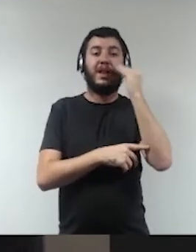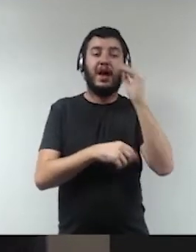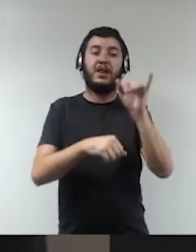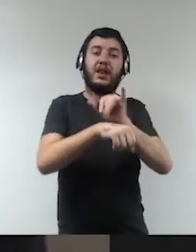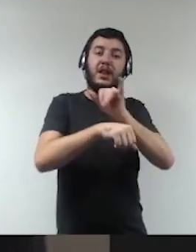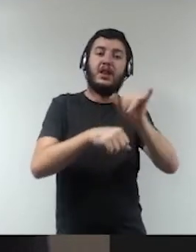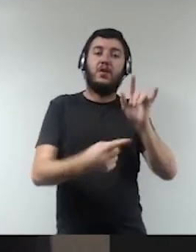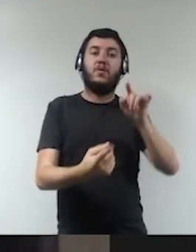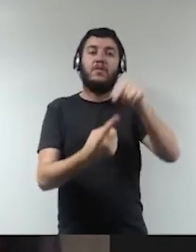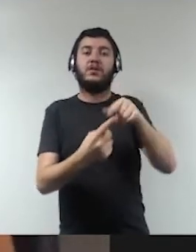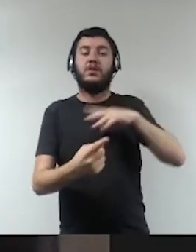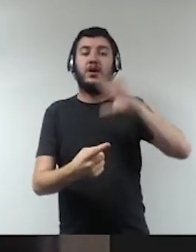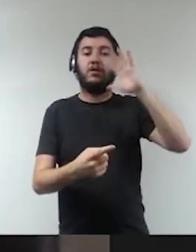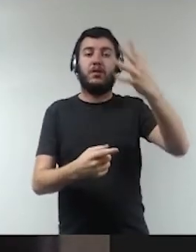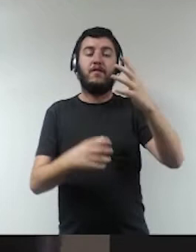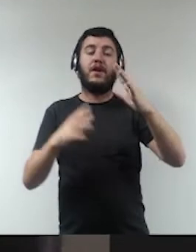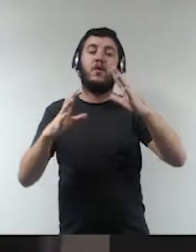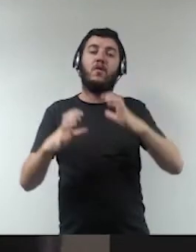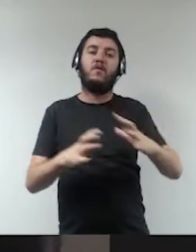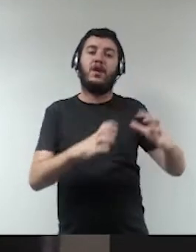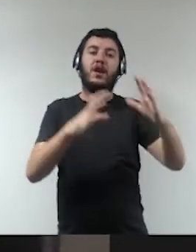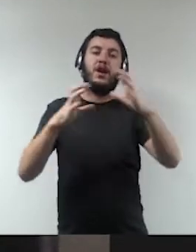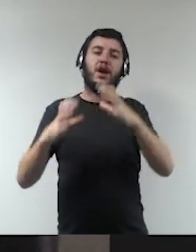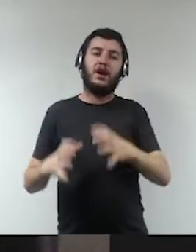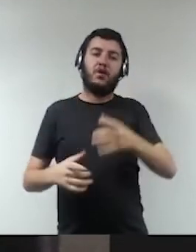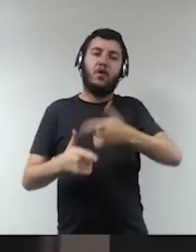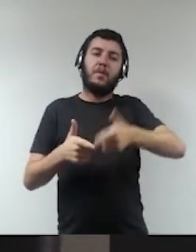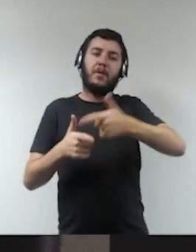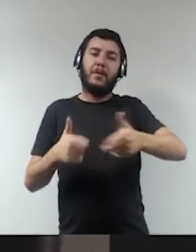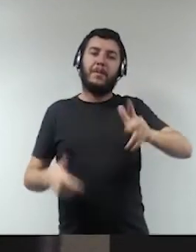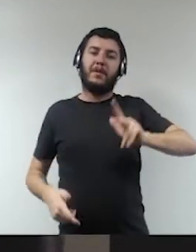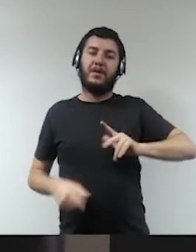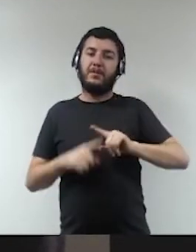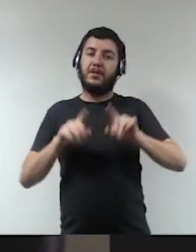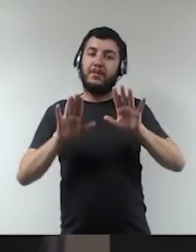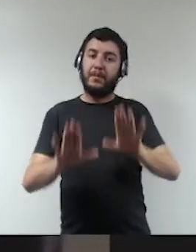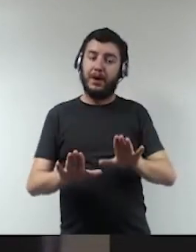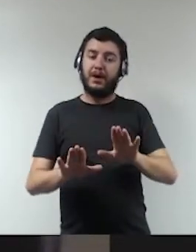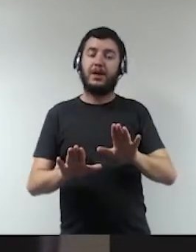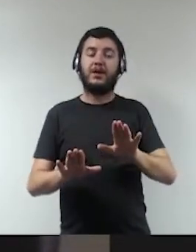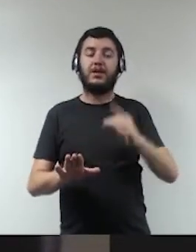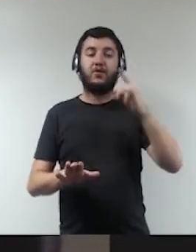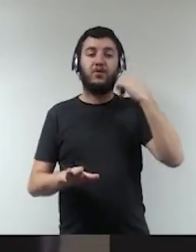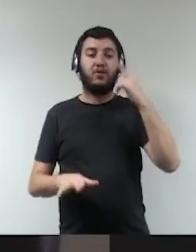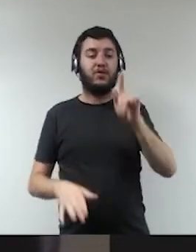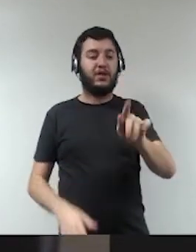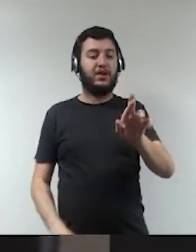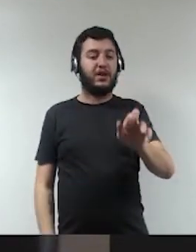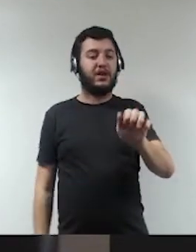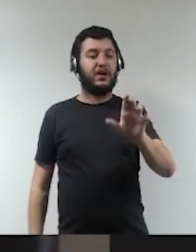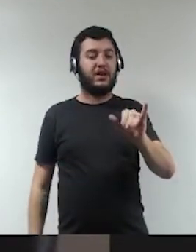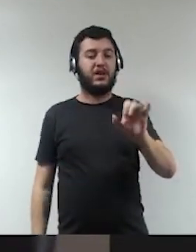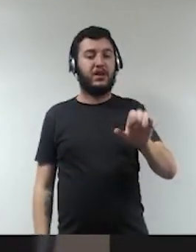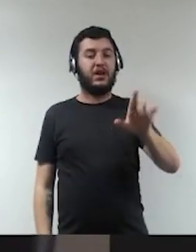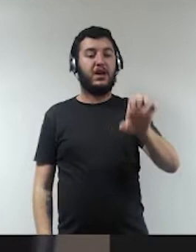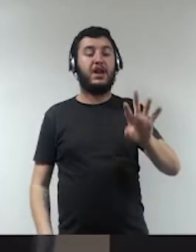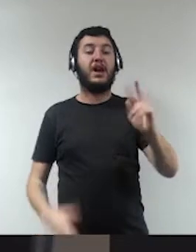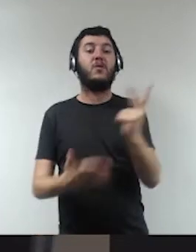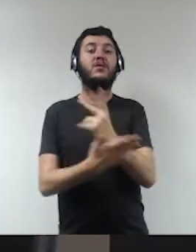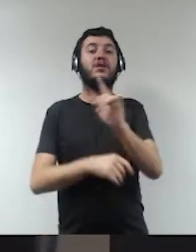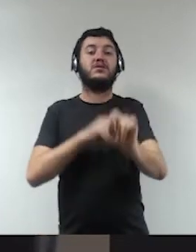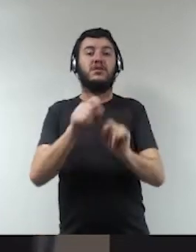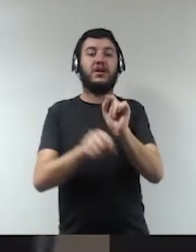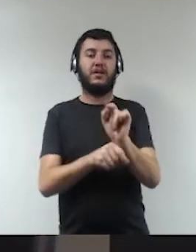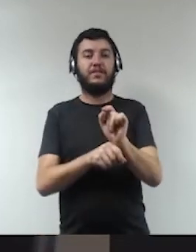particulares. Esses vetores, doutora Graciele, têm elevado substancialmente o número de processos